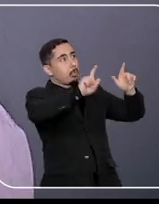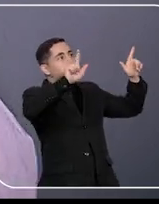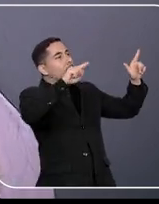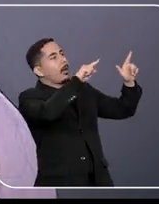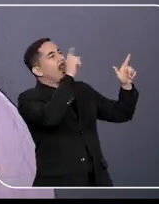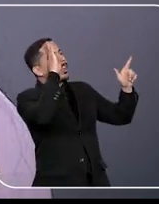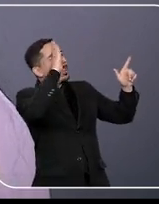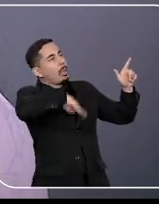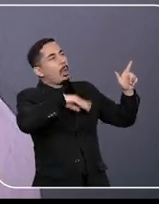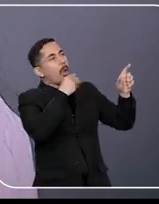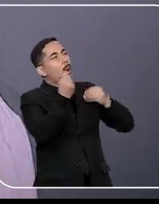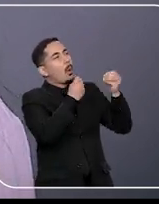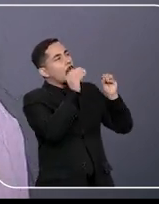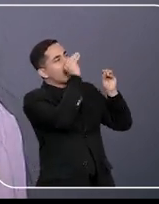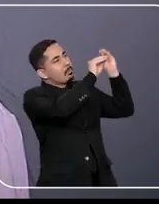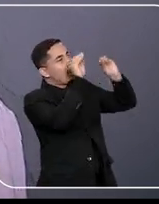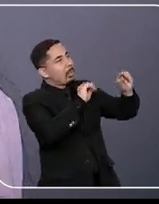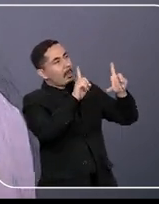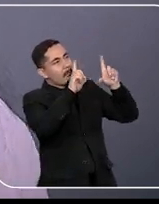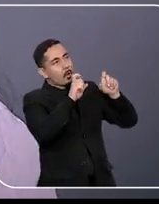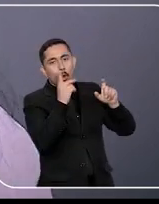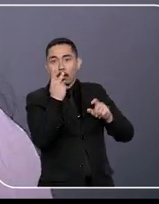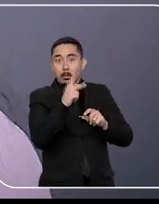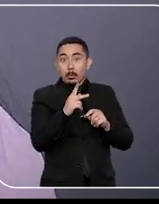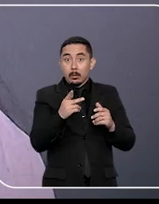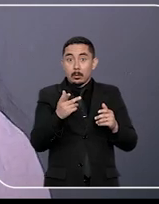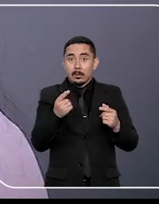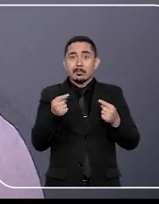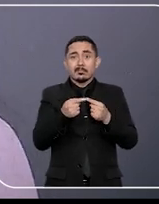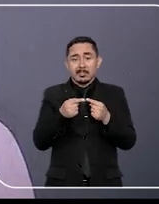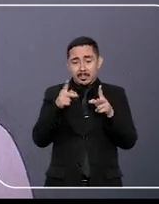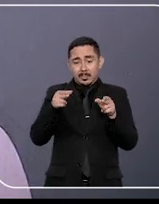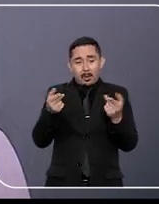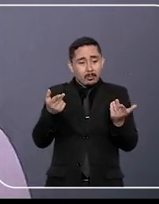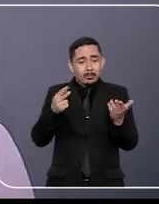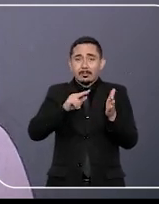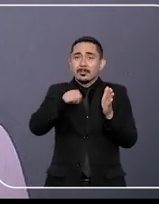comportamento nas escolas e são formas de violência, né,